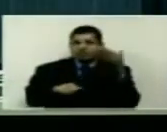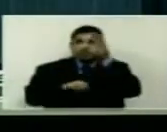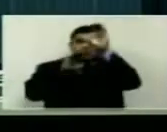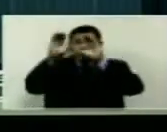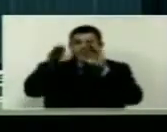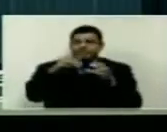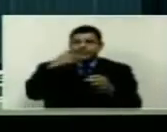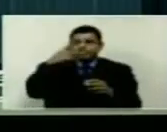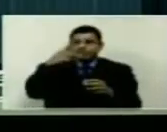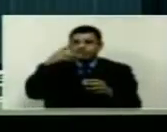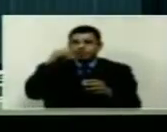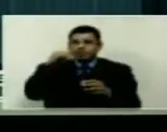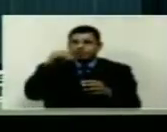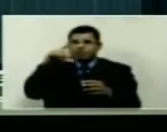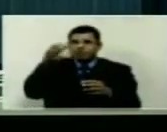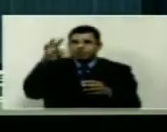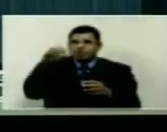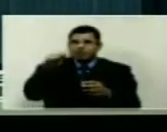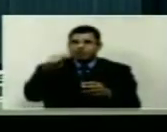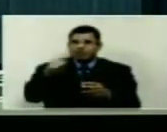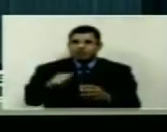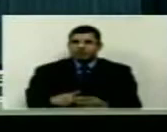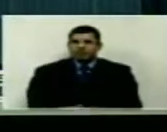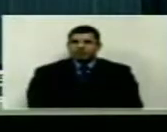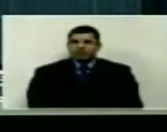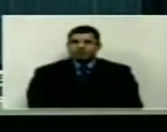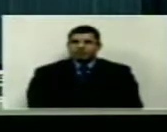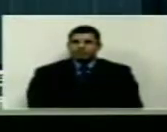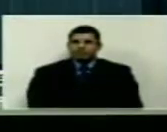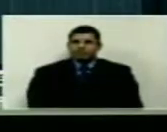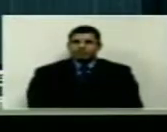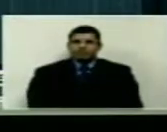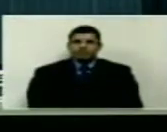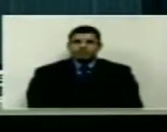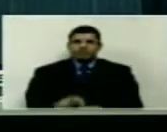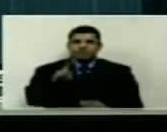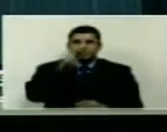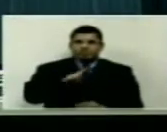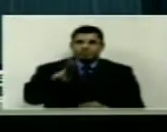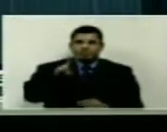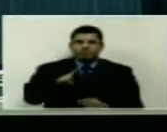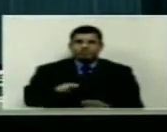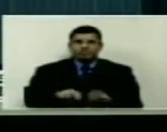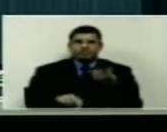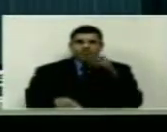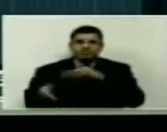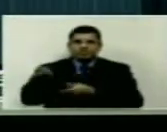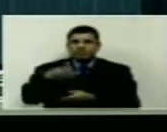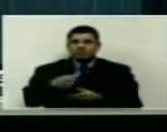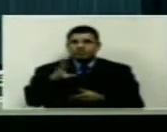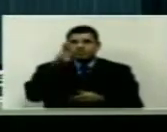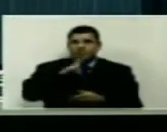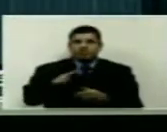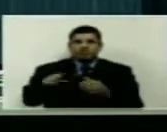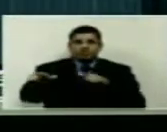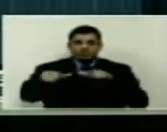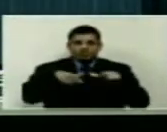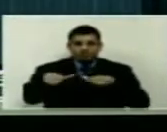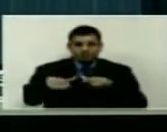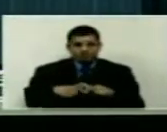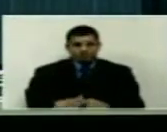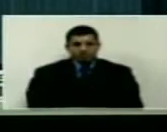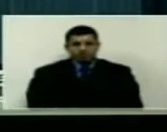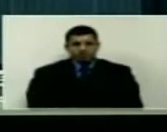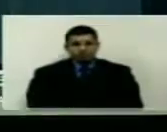modelo de política industrial do governo federal. Isso sinaliza para um aumento do nível de desemprego, e